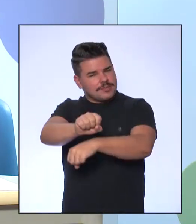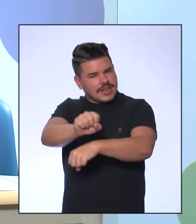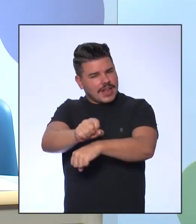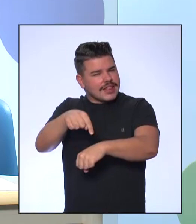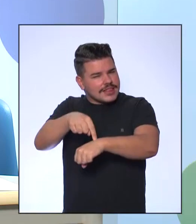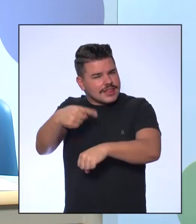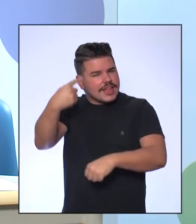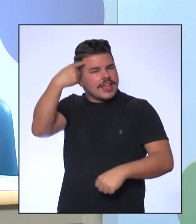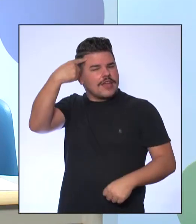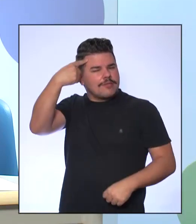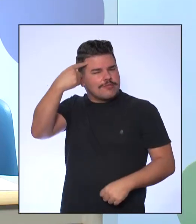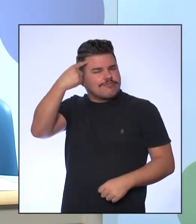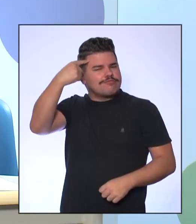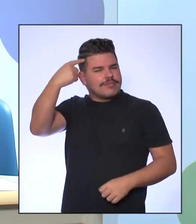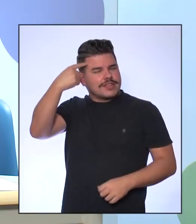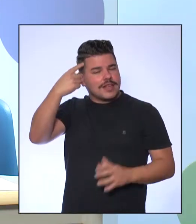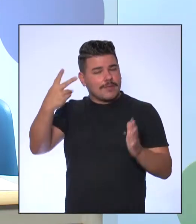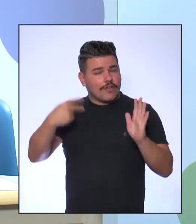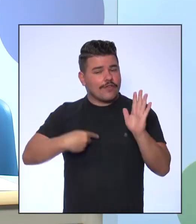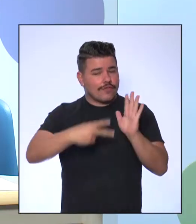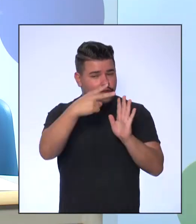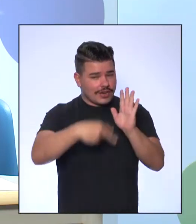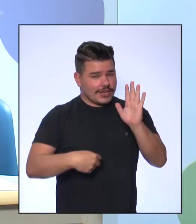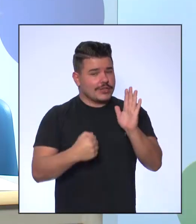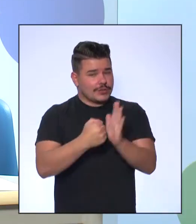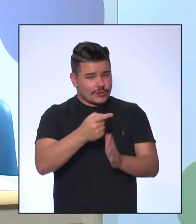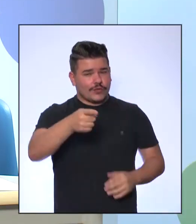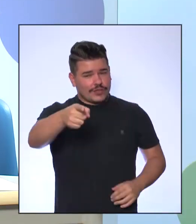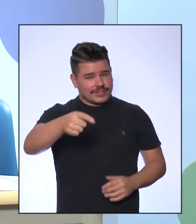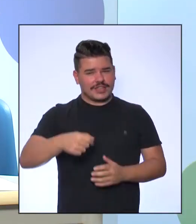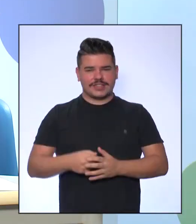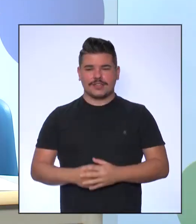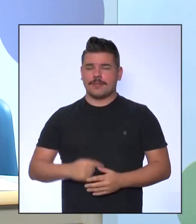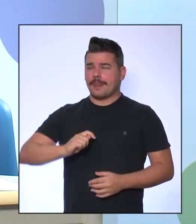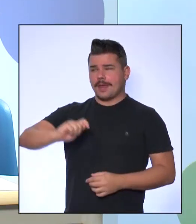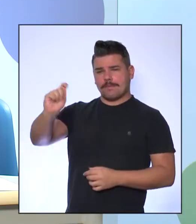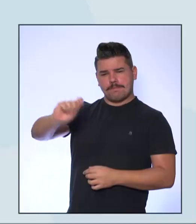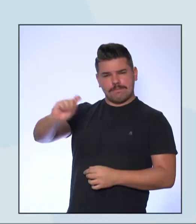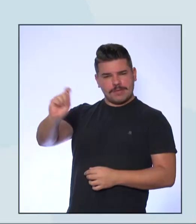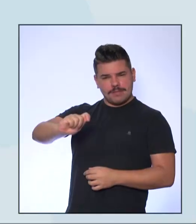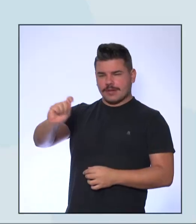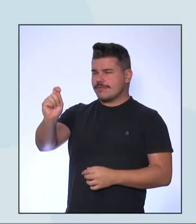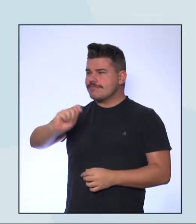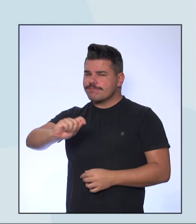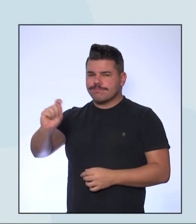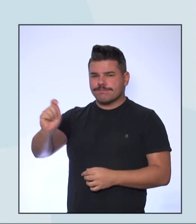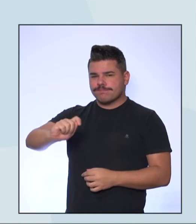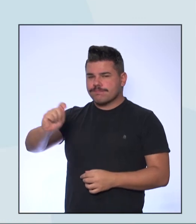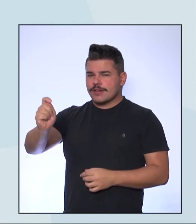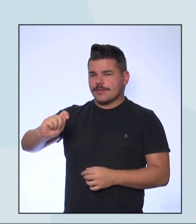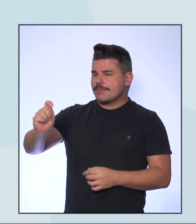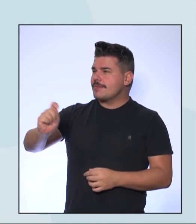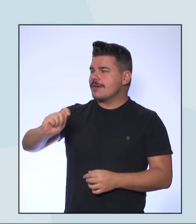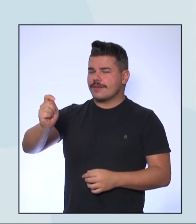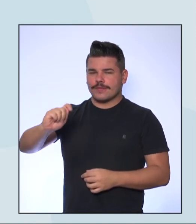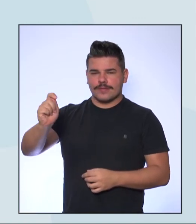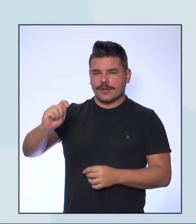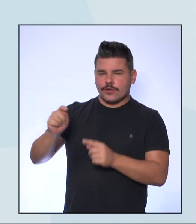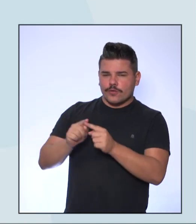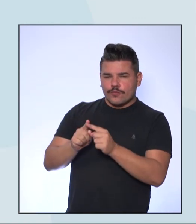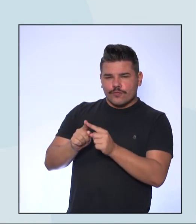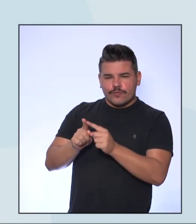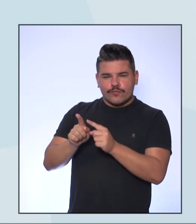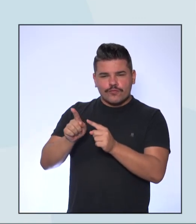pensarem, mas eu vou fazer a leitura com vocês. Uma pipa é presa a um fio esticado